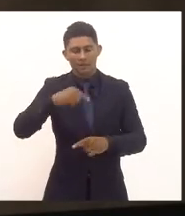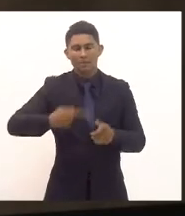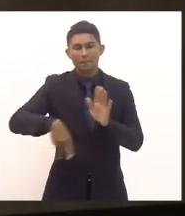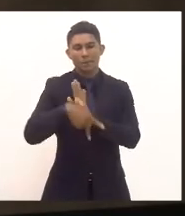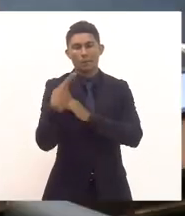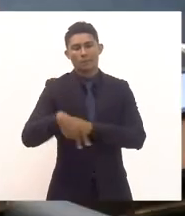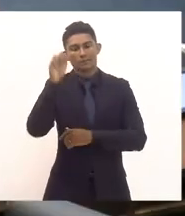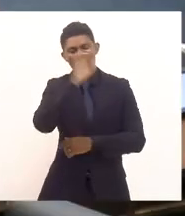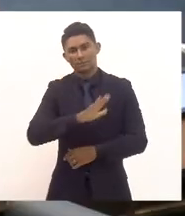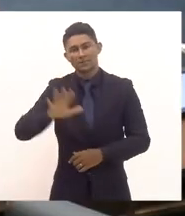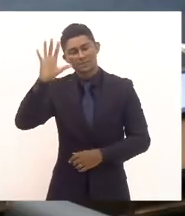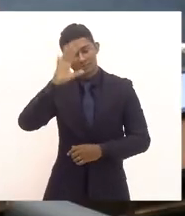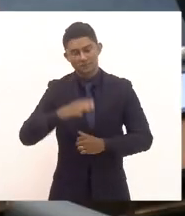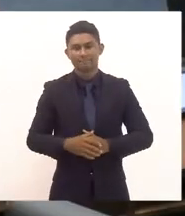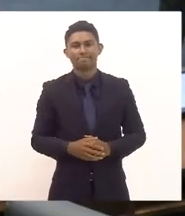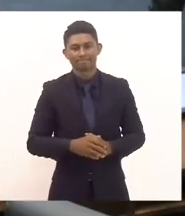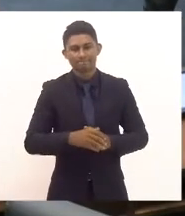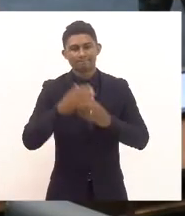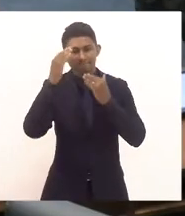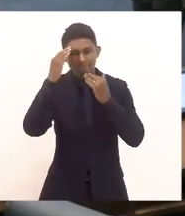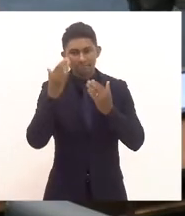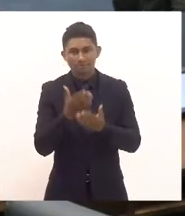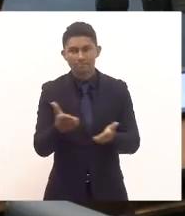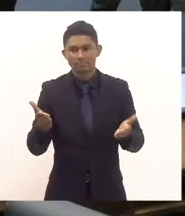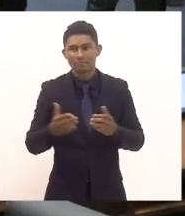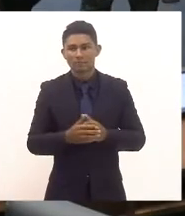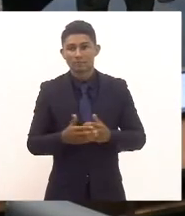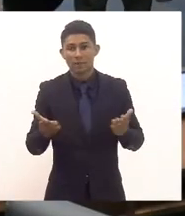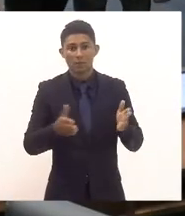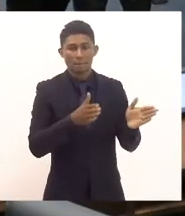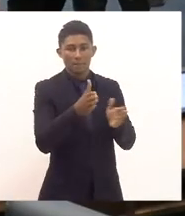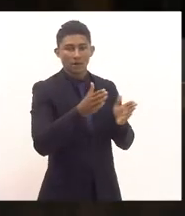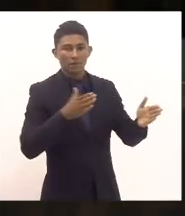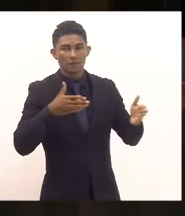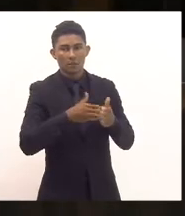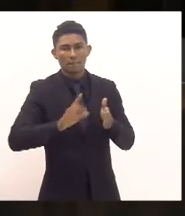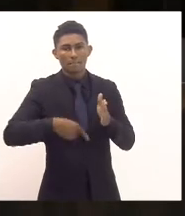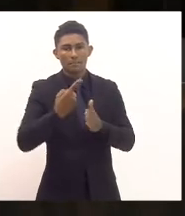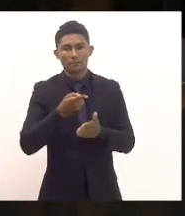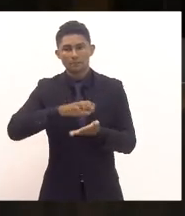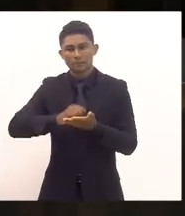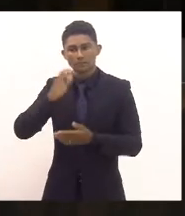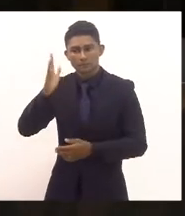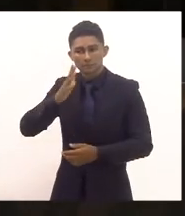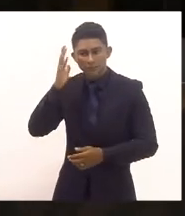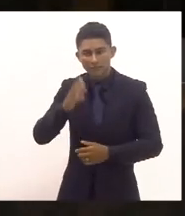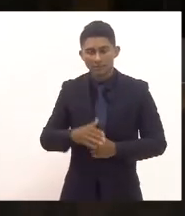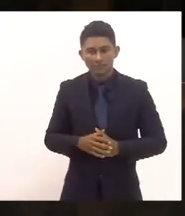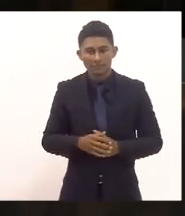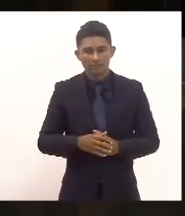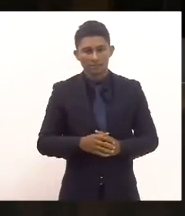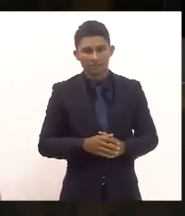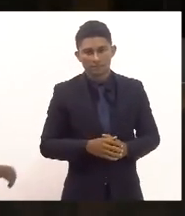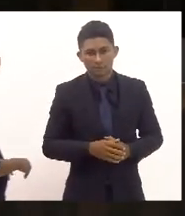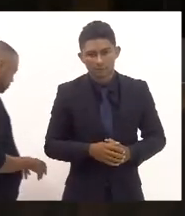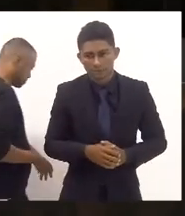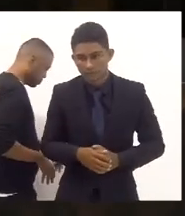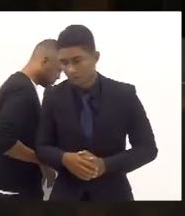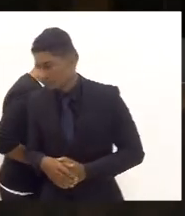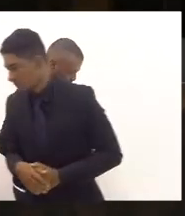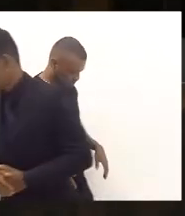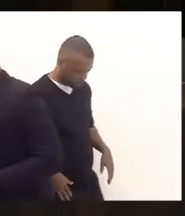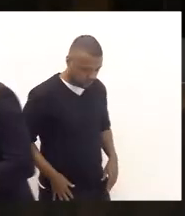obrigado já tá aberto o expediente final primeiro orador inscrito o